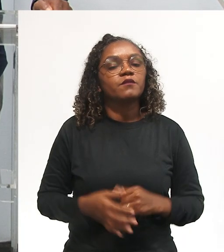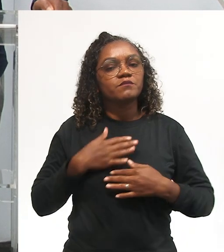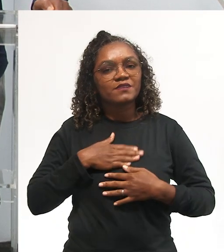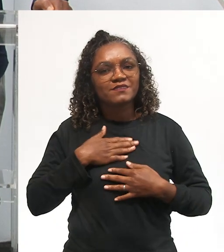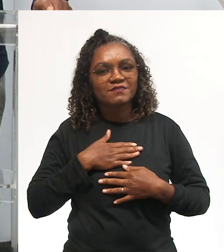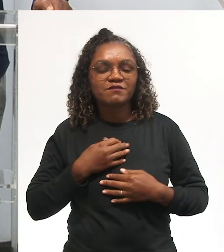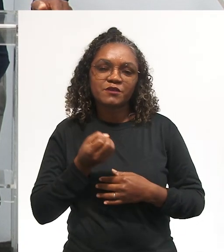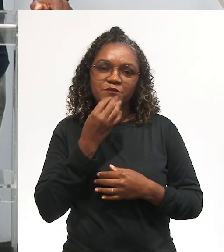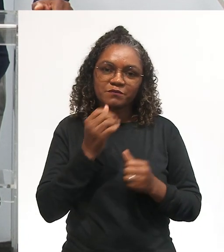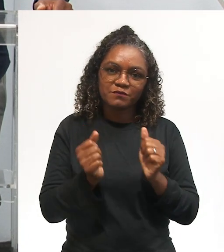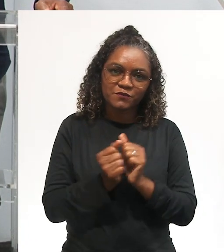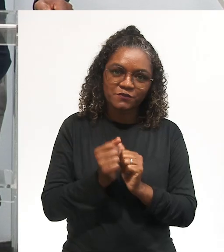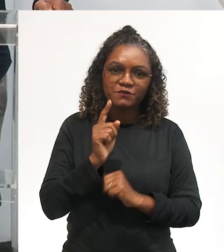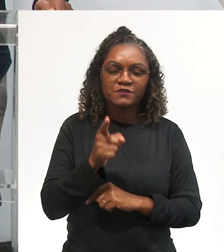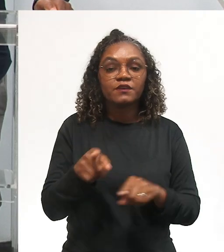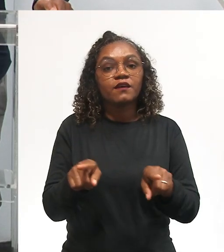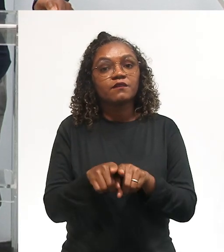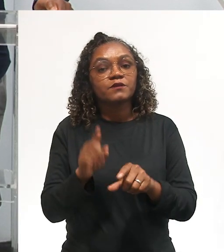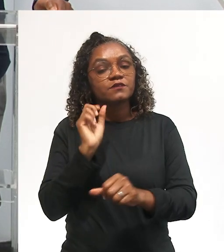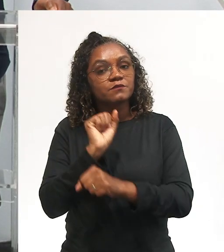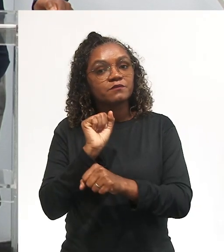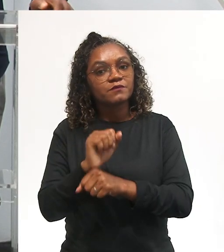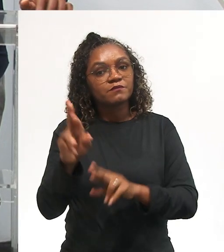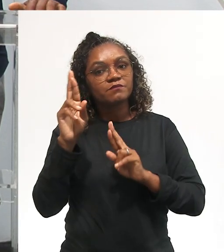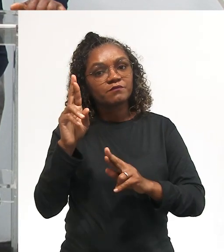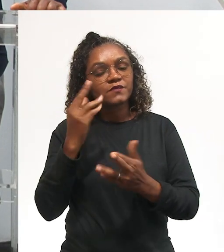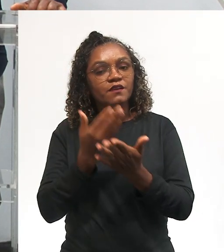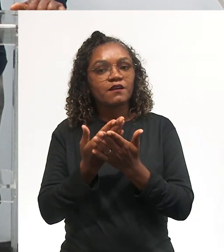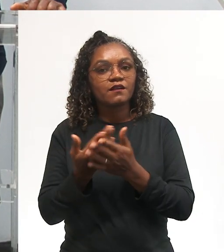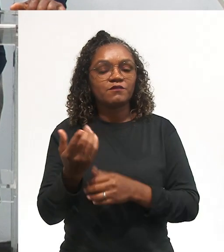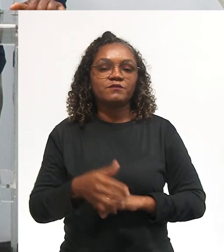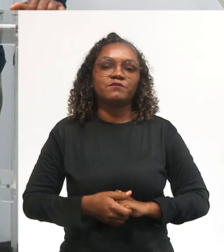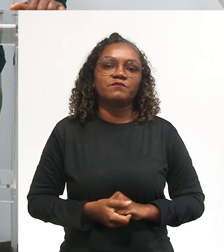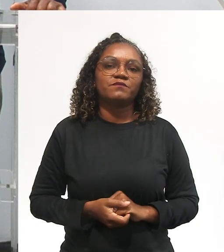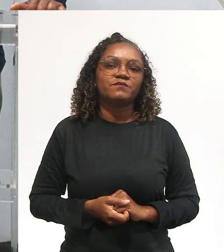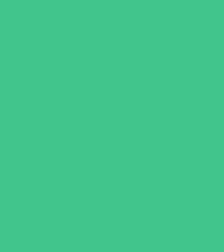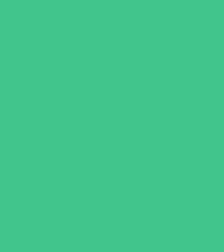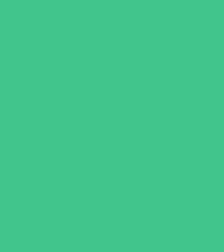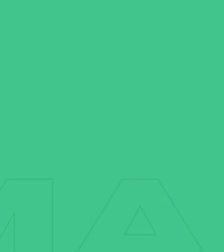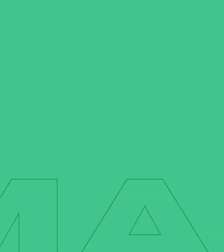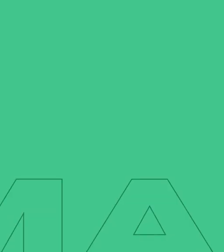com vocês. Espero vocês na próxima aula. Até lá, pessoal!